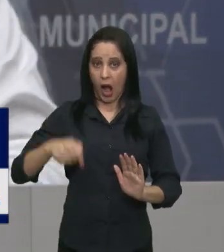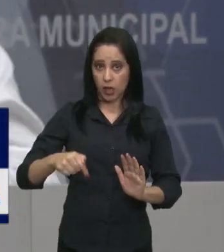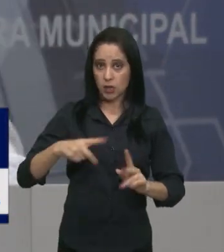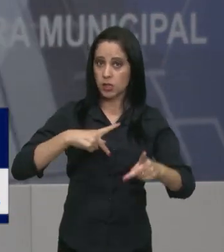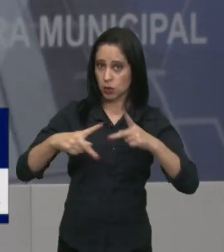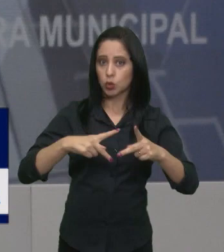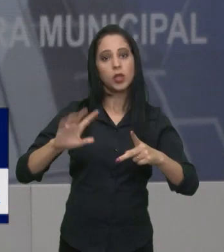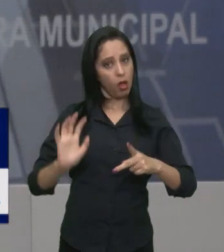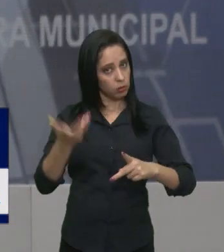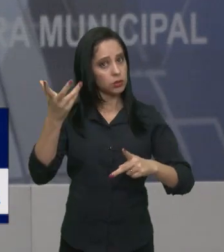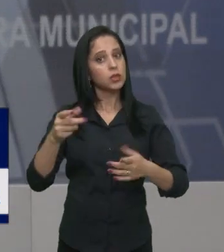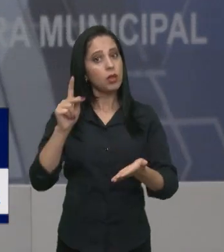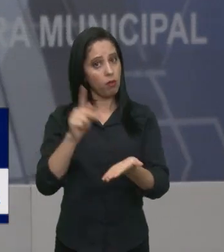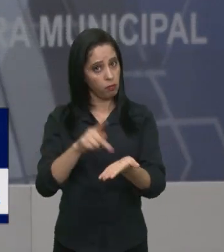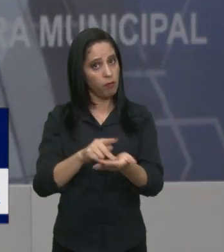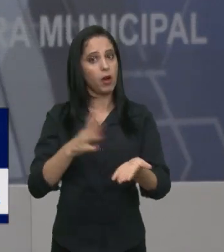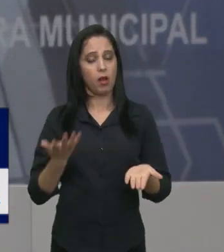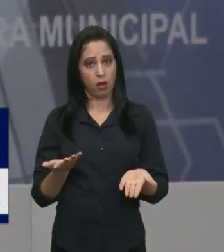em São José dos Campos.